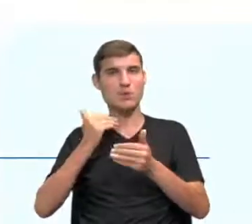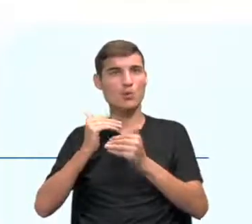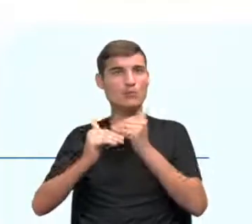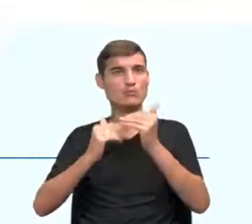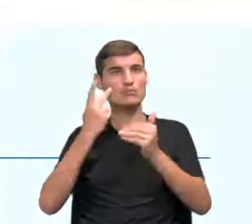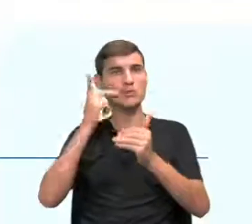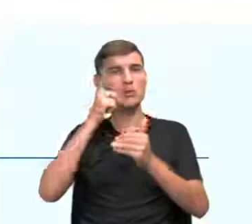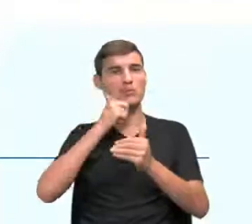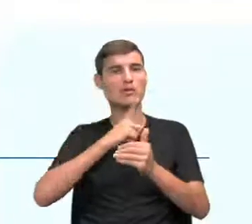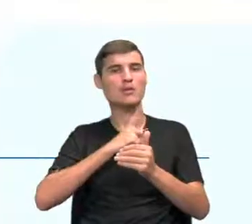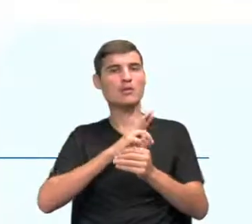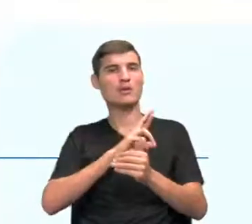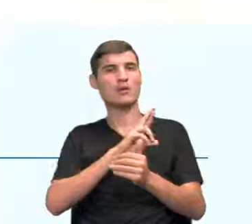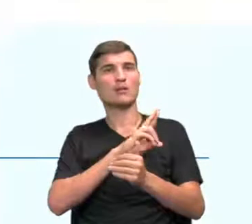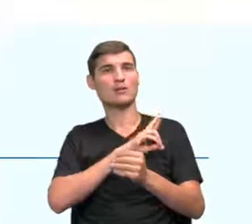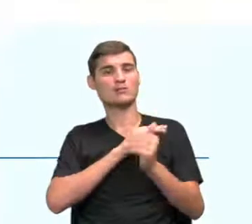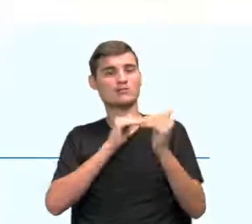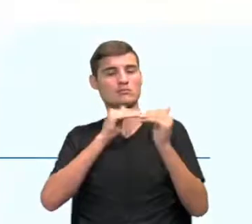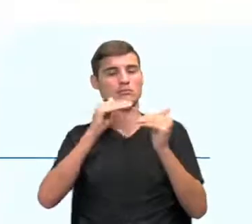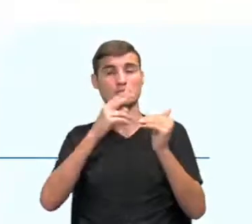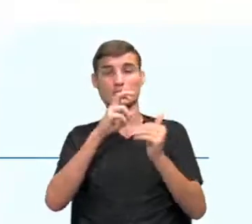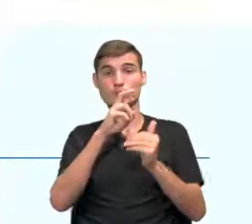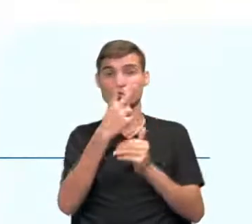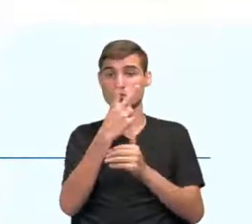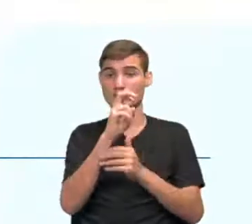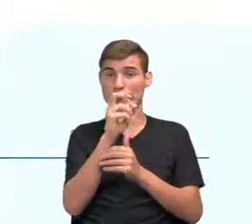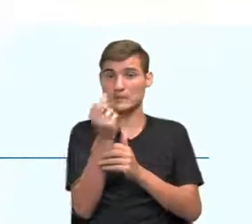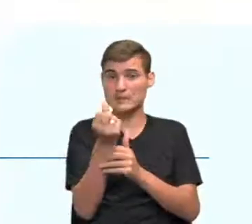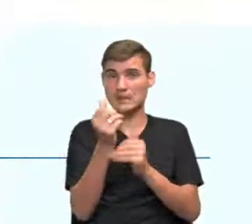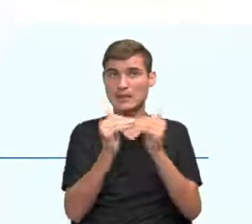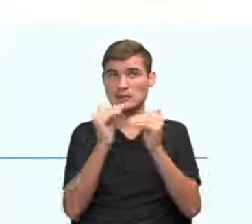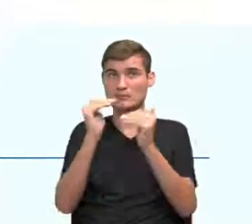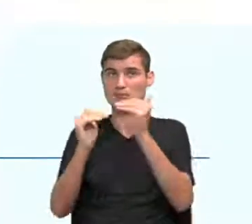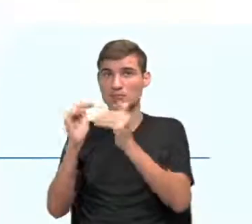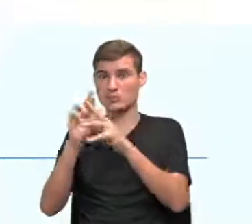conseguir representar em 256 níveis.